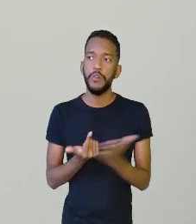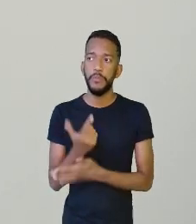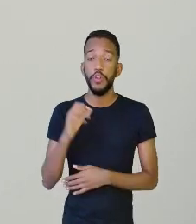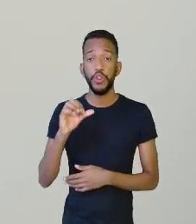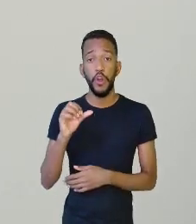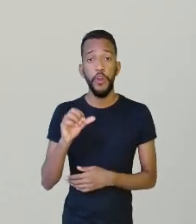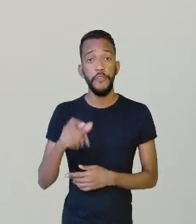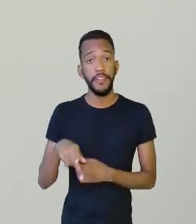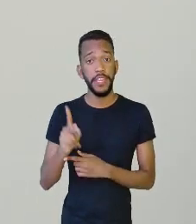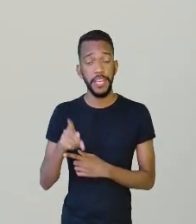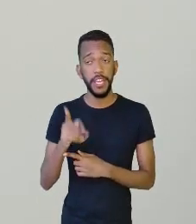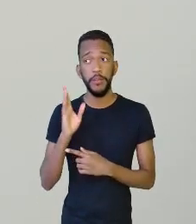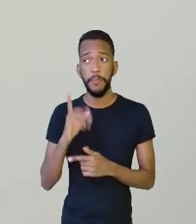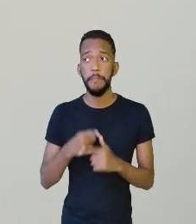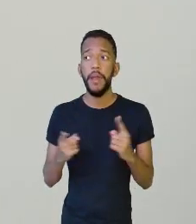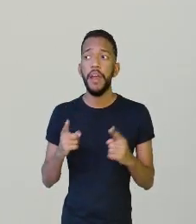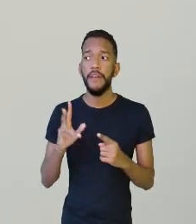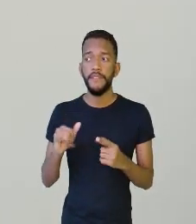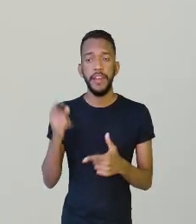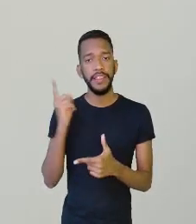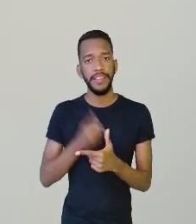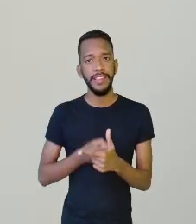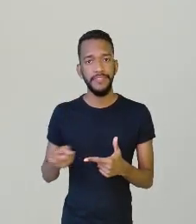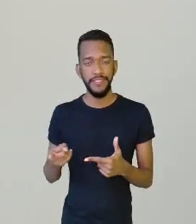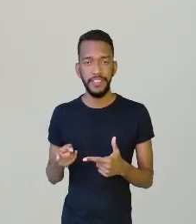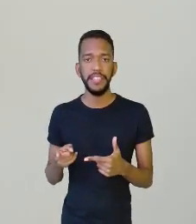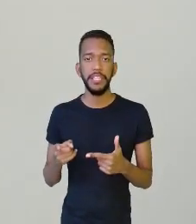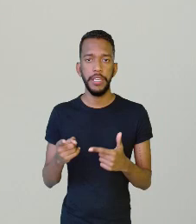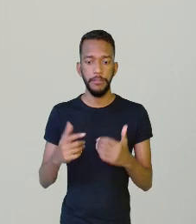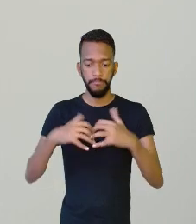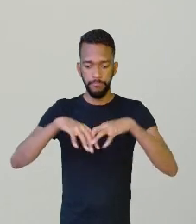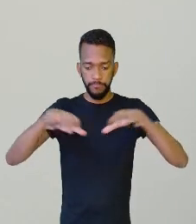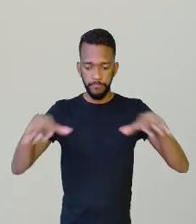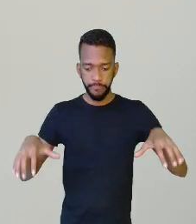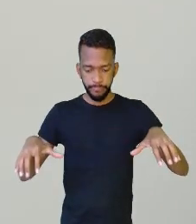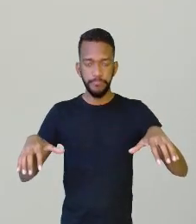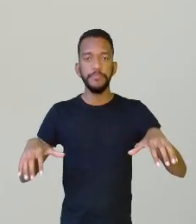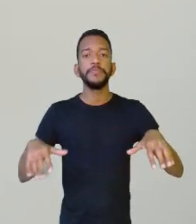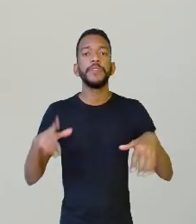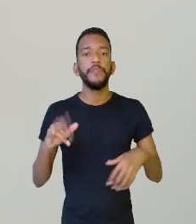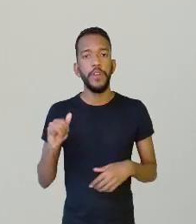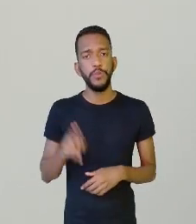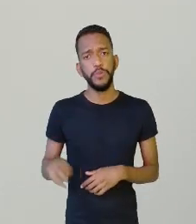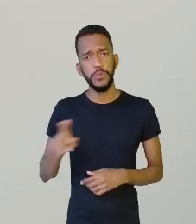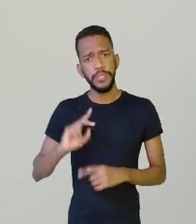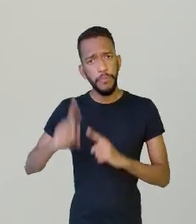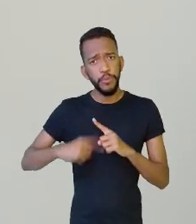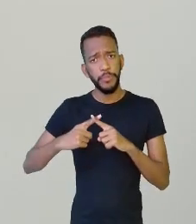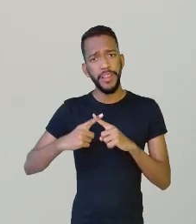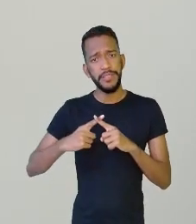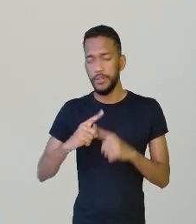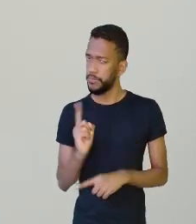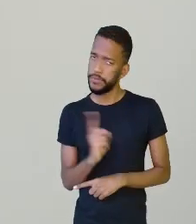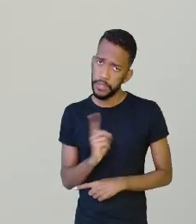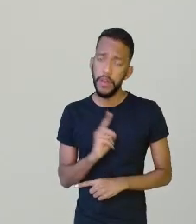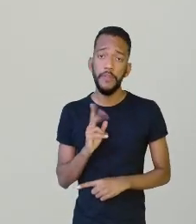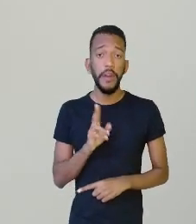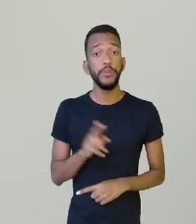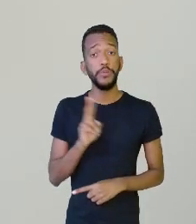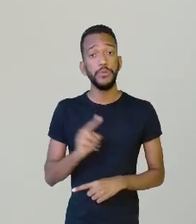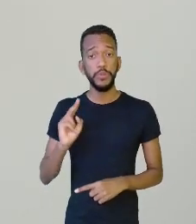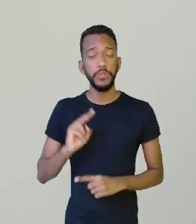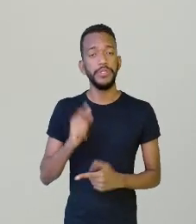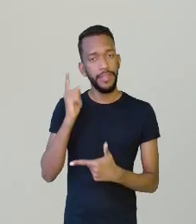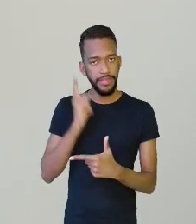quilos, mas vai dividir. Se eu vou dividir igualmente, eu vou usar multiplicação? Claro que não, eu vou usar